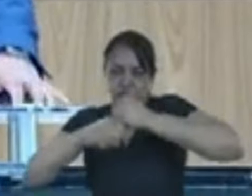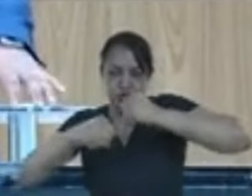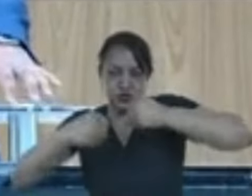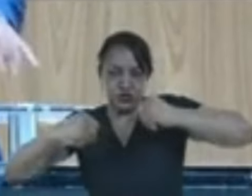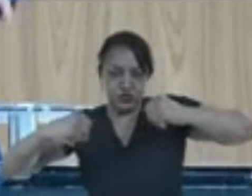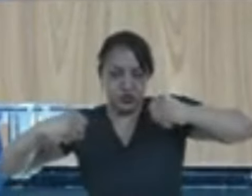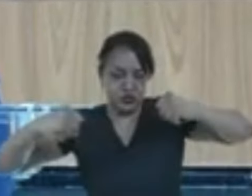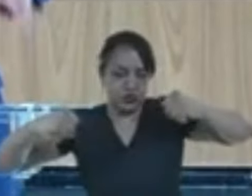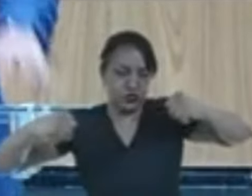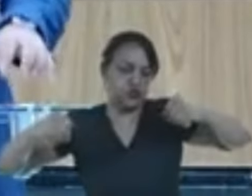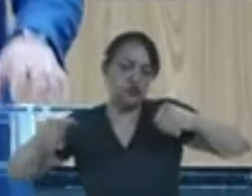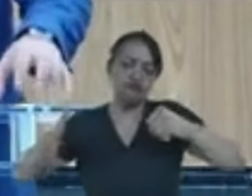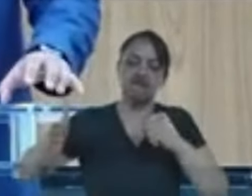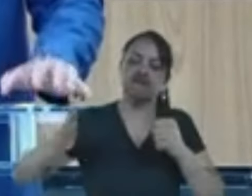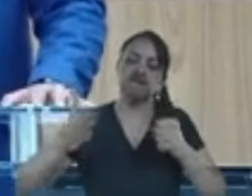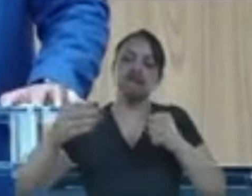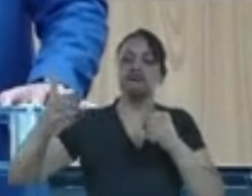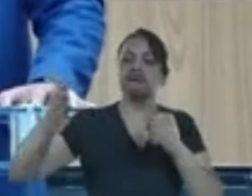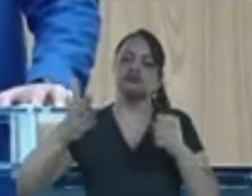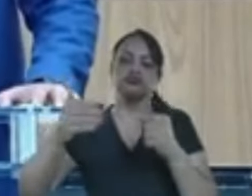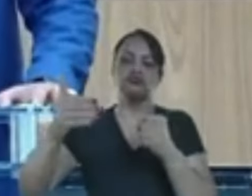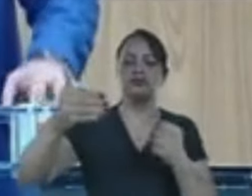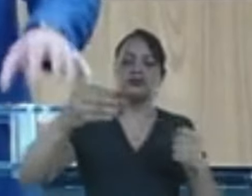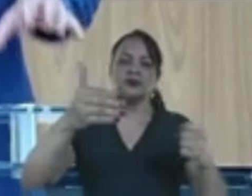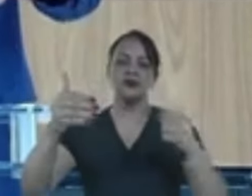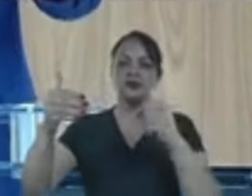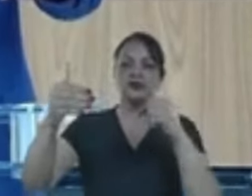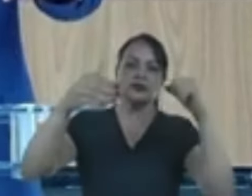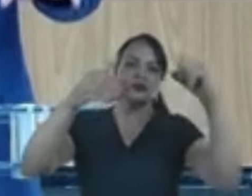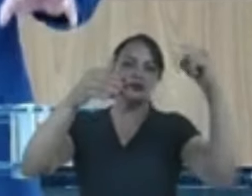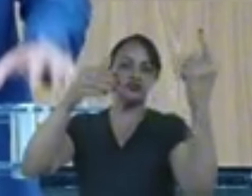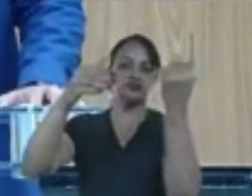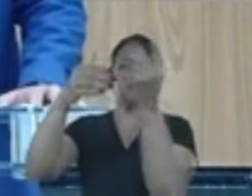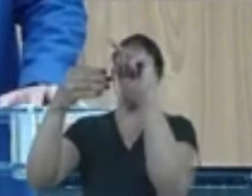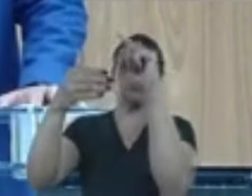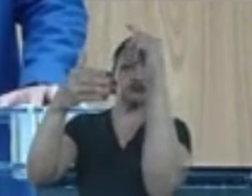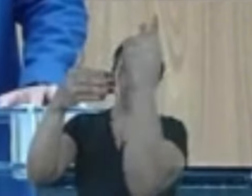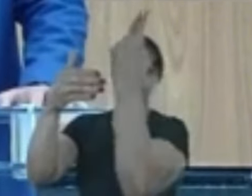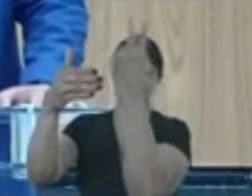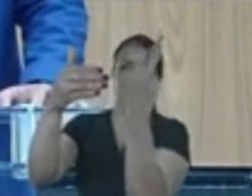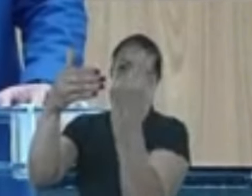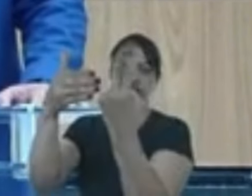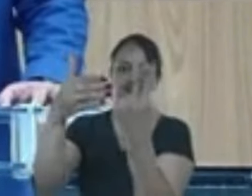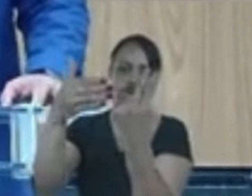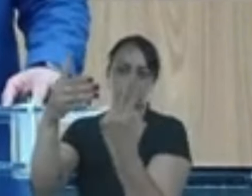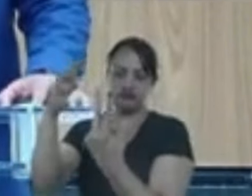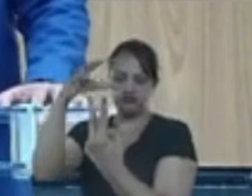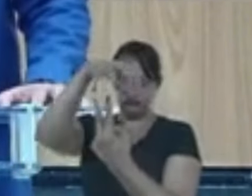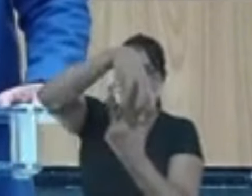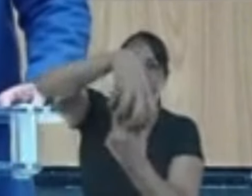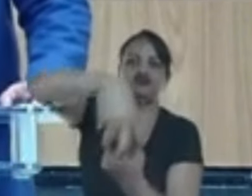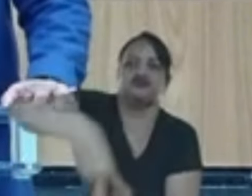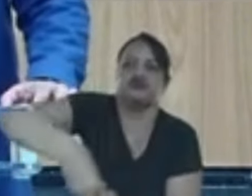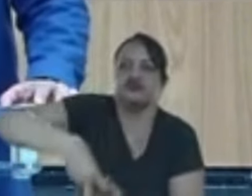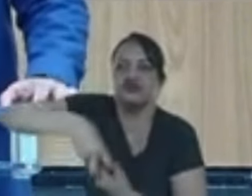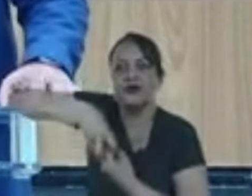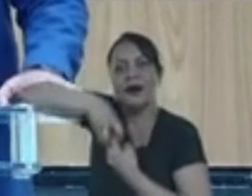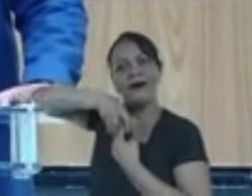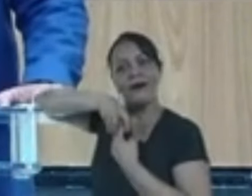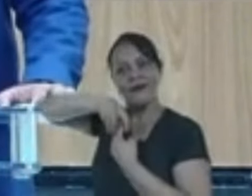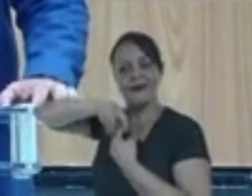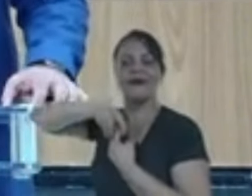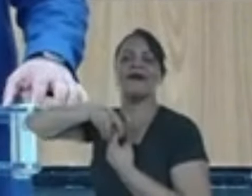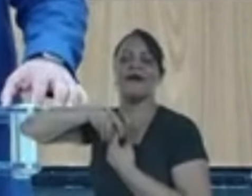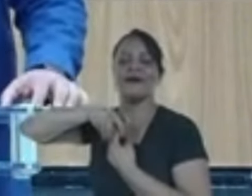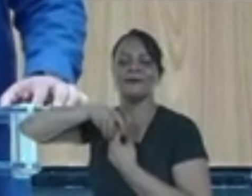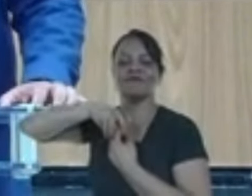gente aprende com essa passagem do Jonas, contextualizando para os dias de hoje? Nós aprendemos uma coisa, que às vezes